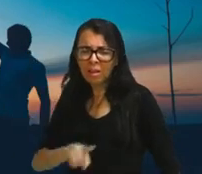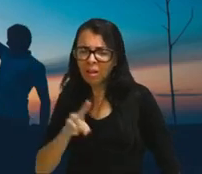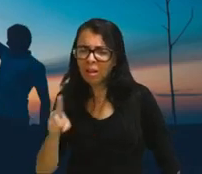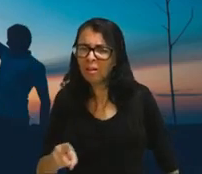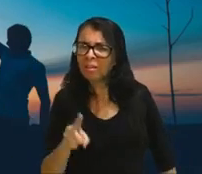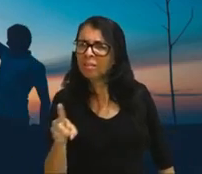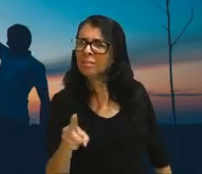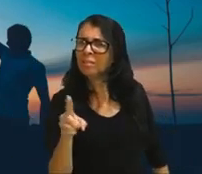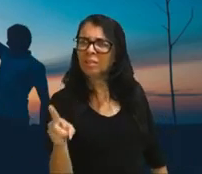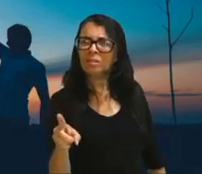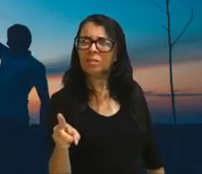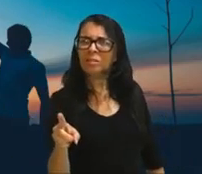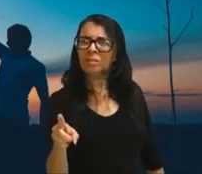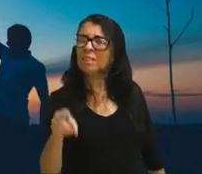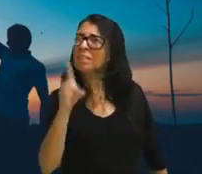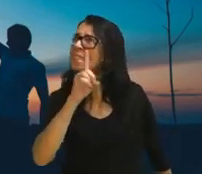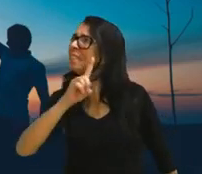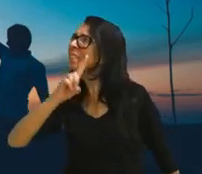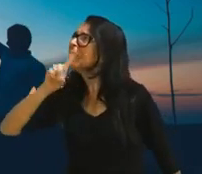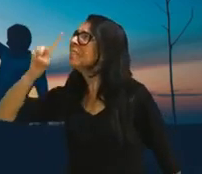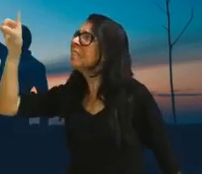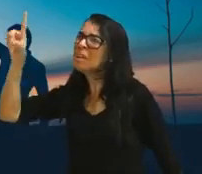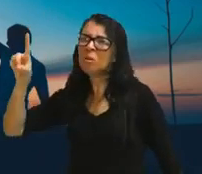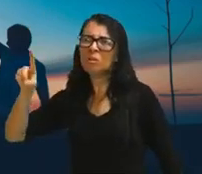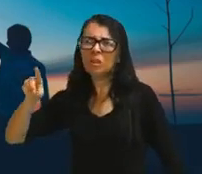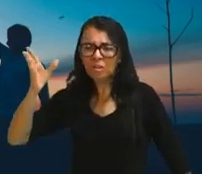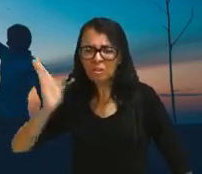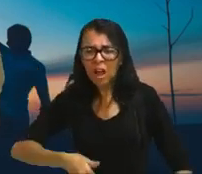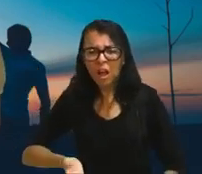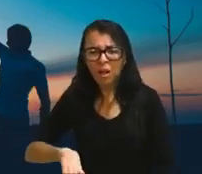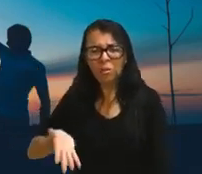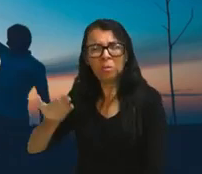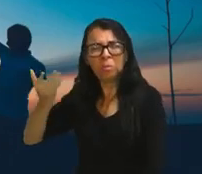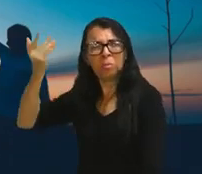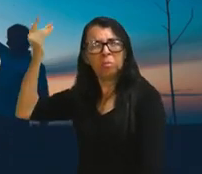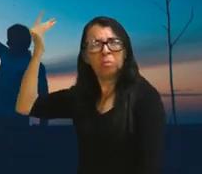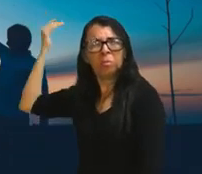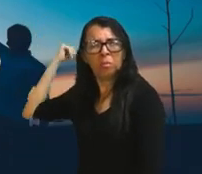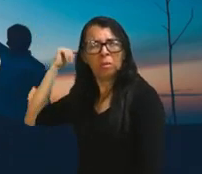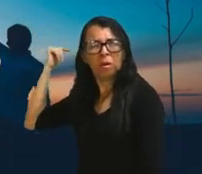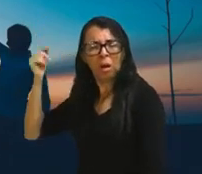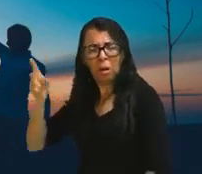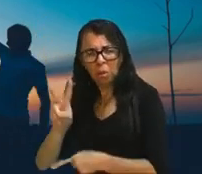lar, quando nós encontramos em situações difíceis, nós queremos fugir, nós queremos